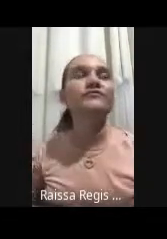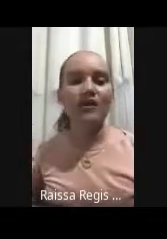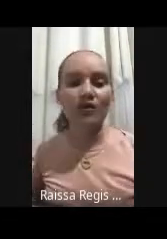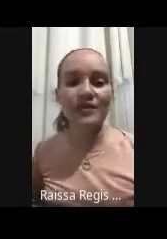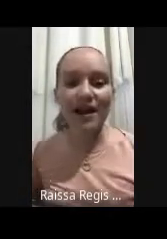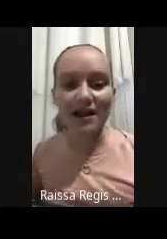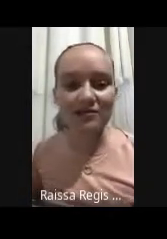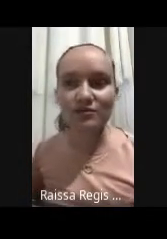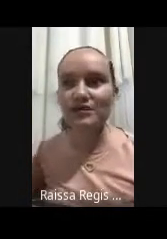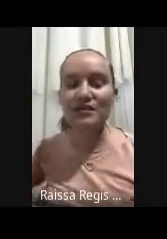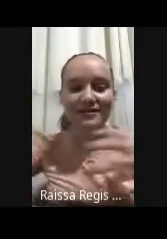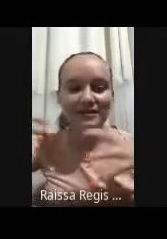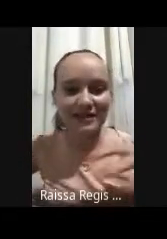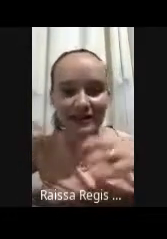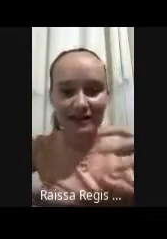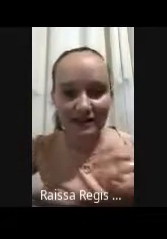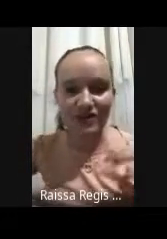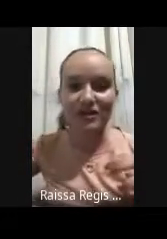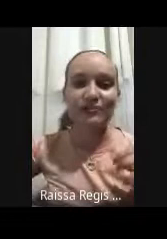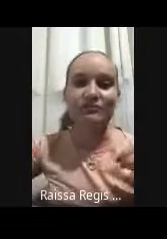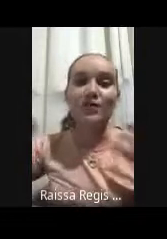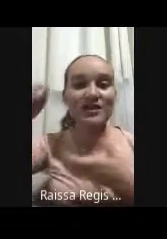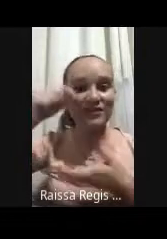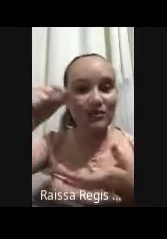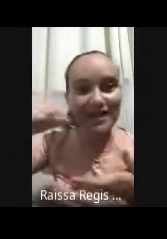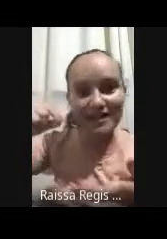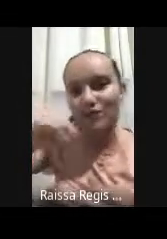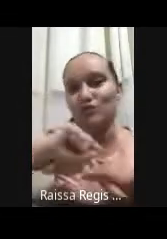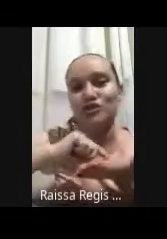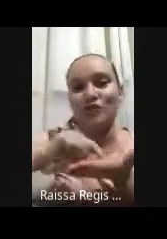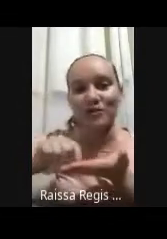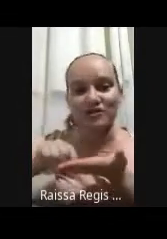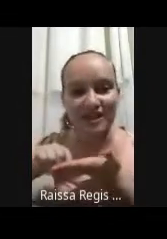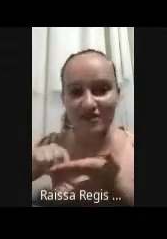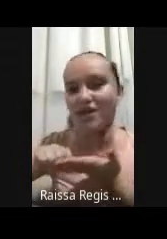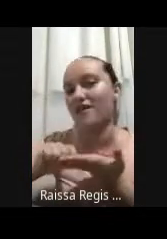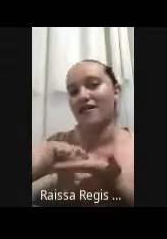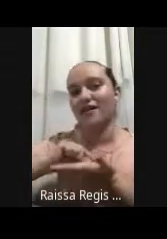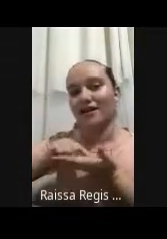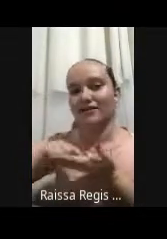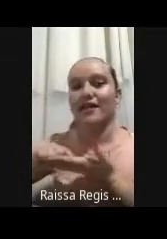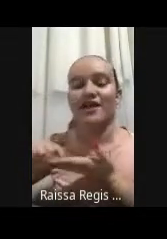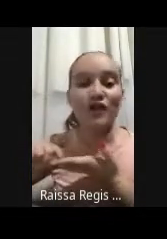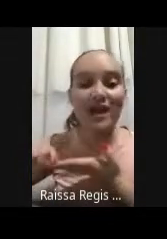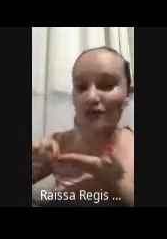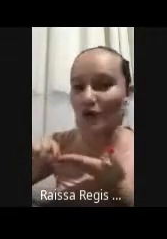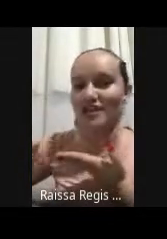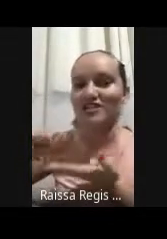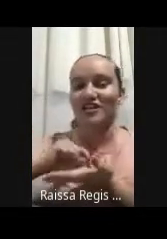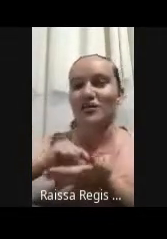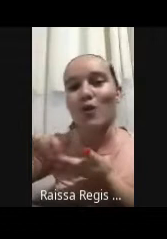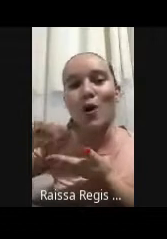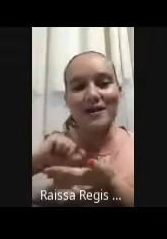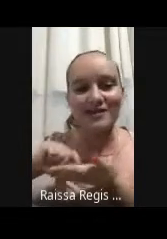como cuidar dos animais ali daquela região. Então, eles faziam desenhos, não tinha uma forma de escrever. É diferente de hoje,